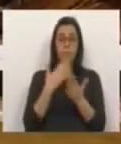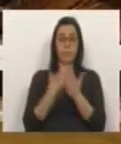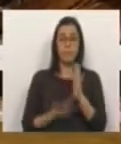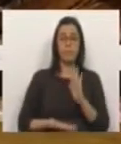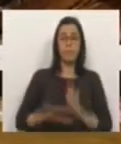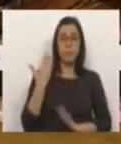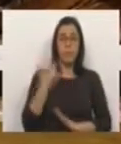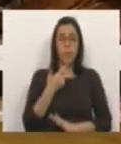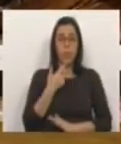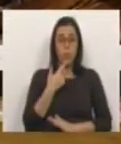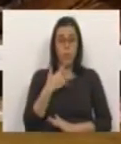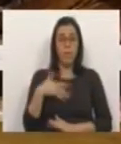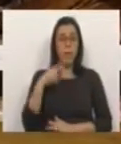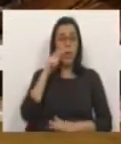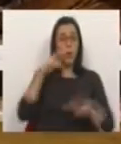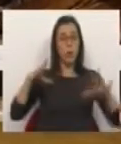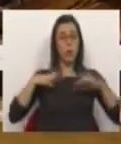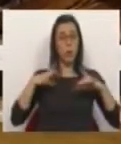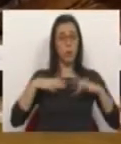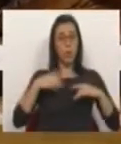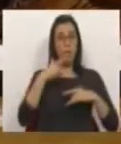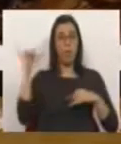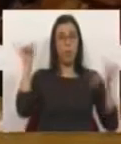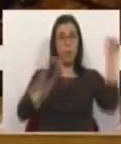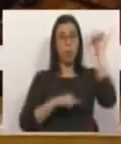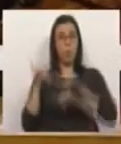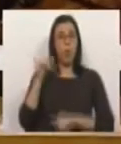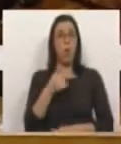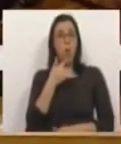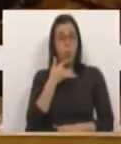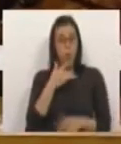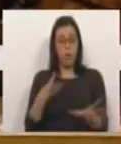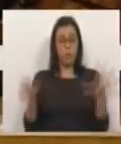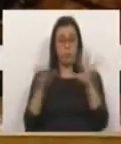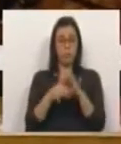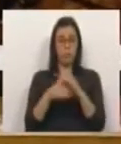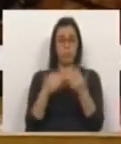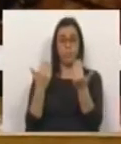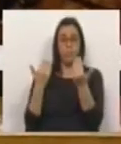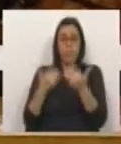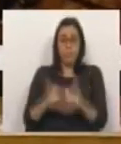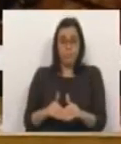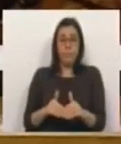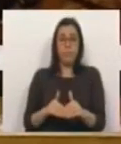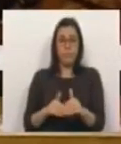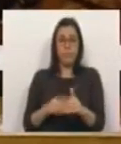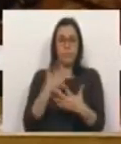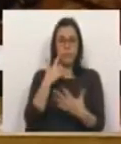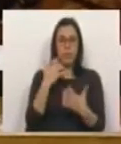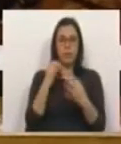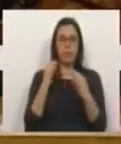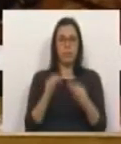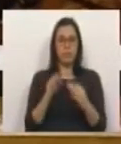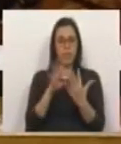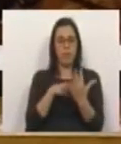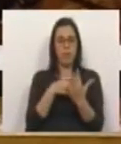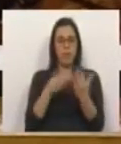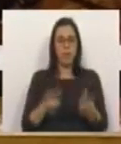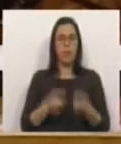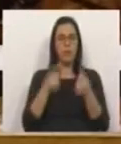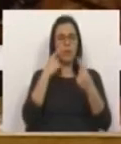aumento significativo do turismo e do tráfego aéreo, associada às limitações que têm estado presentes no plano